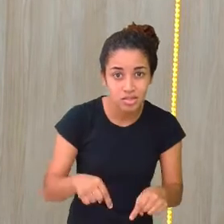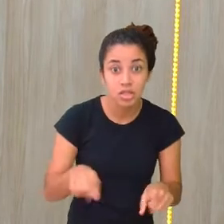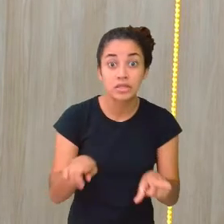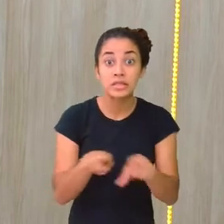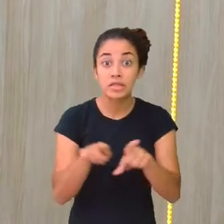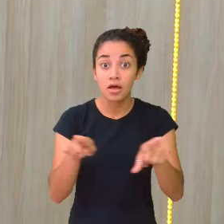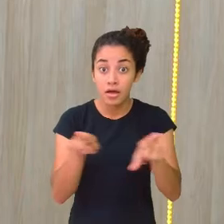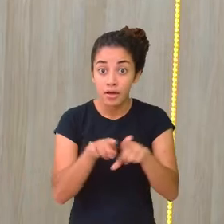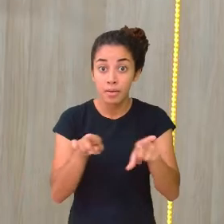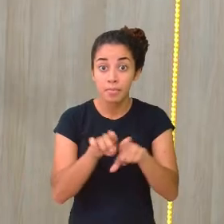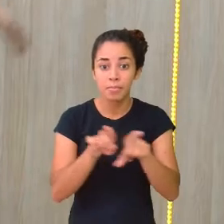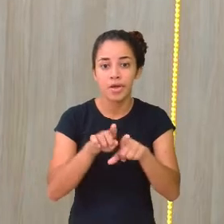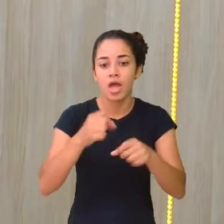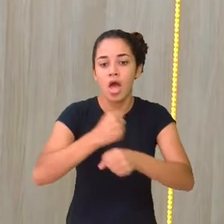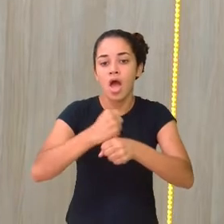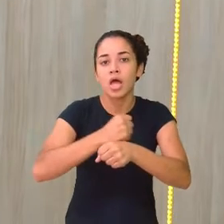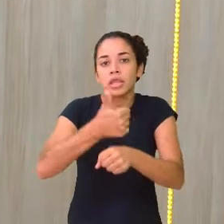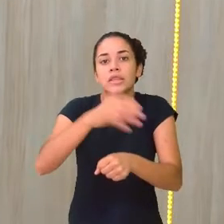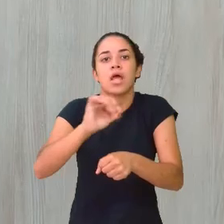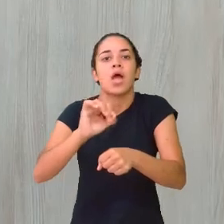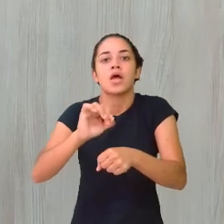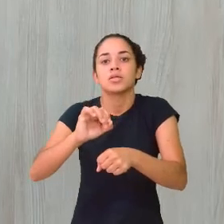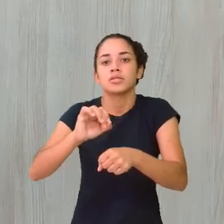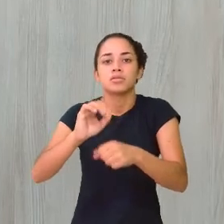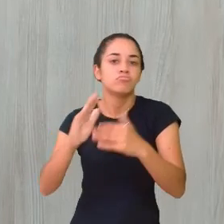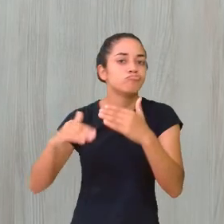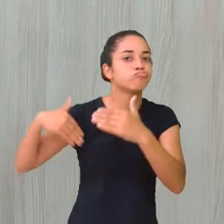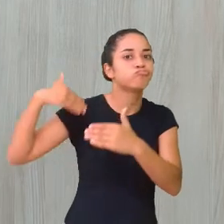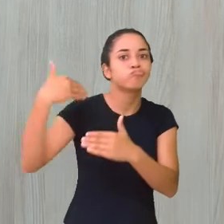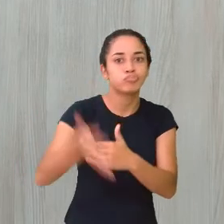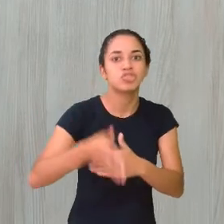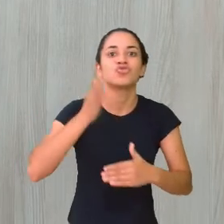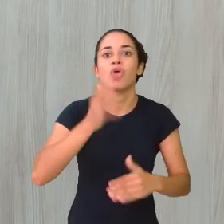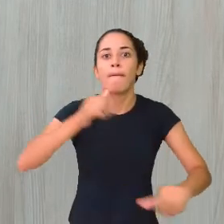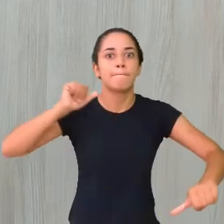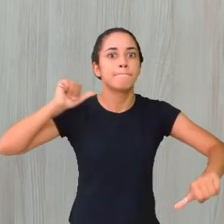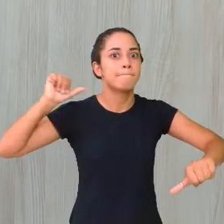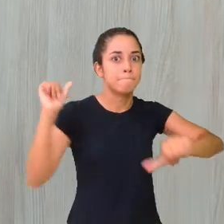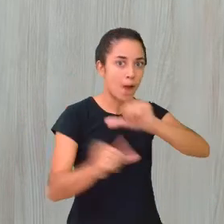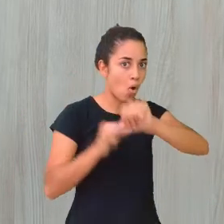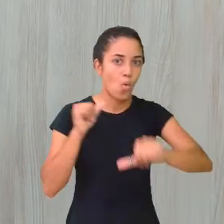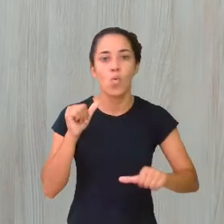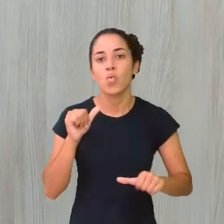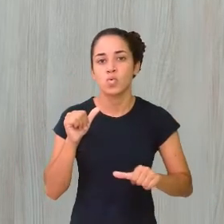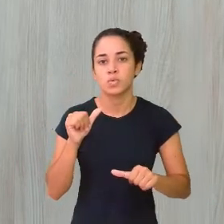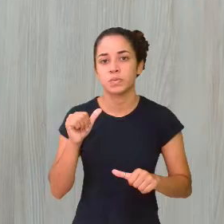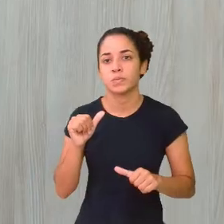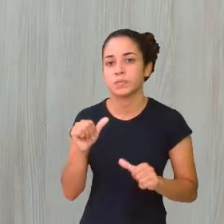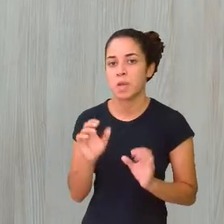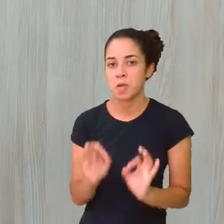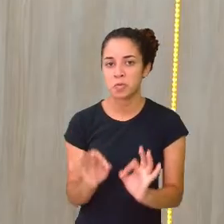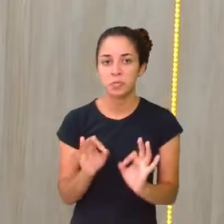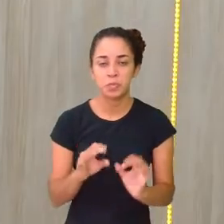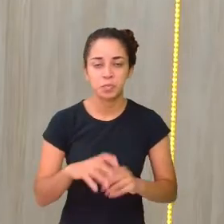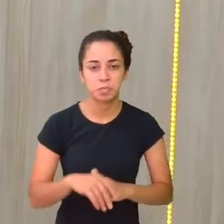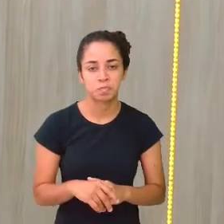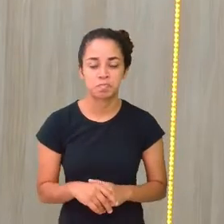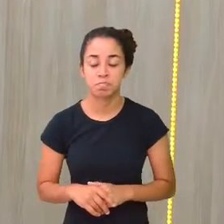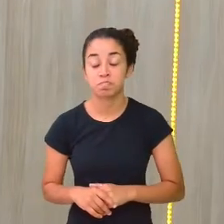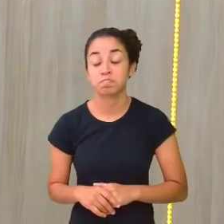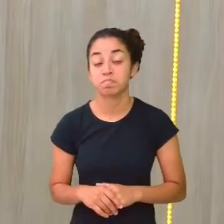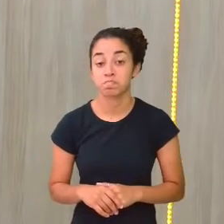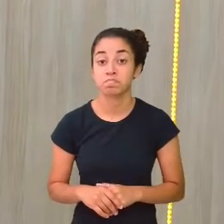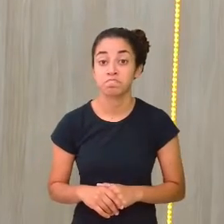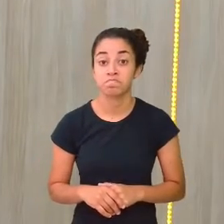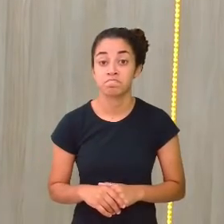Há anos, 10 anos, o negócio vai ser bem diferente. muita não vai, professora? mudança já ocorreu, né, Gilson? Exatamente. Que